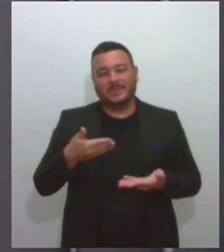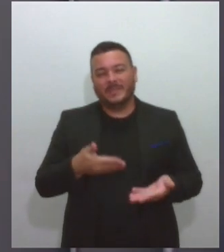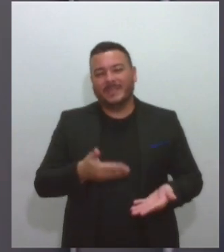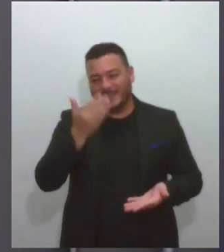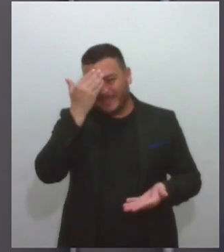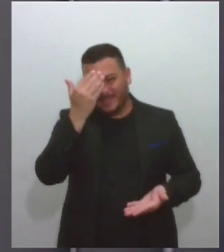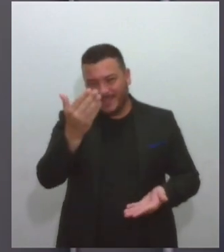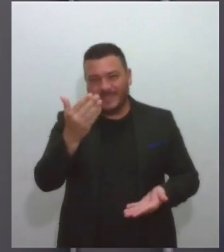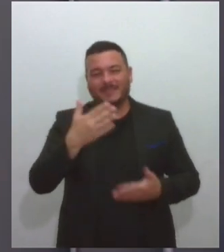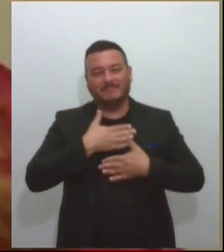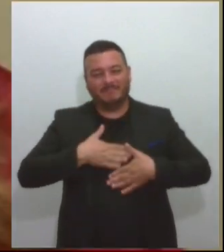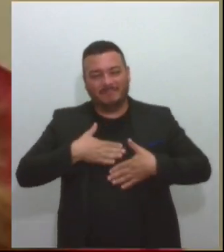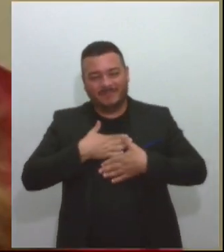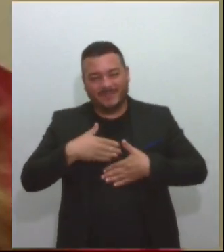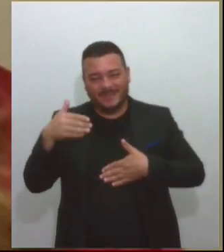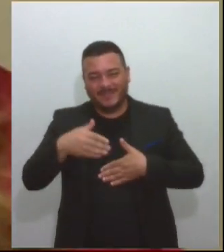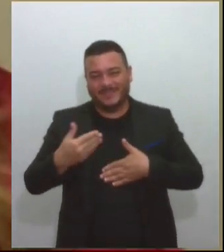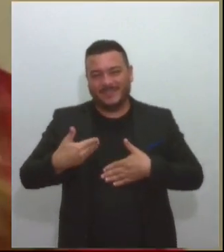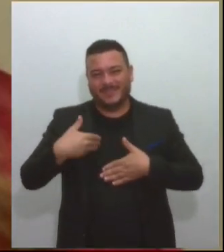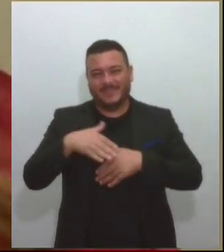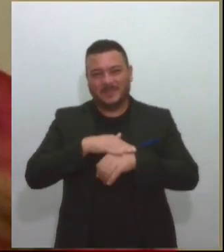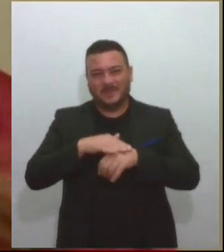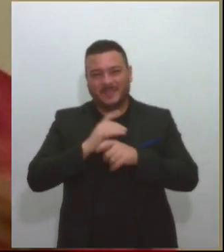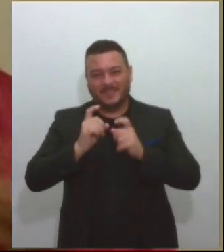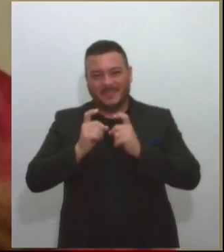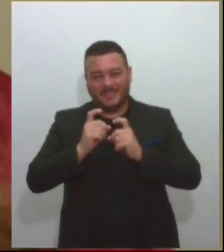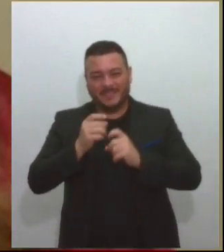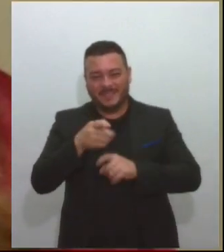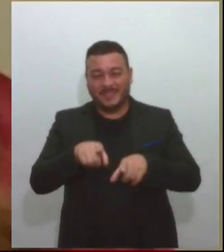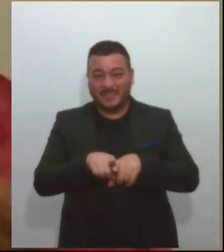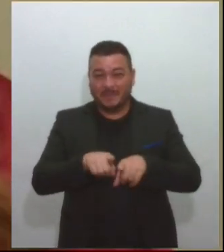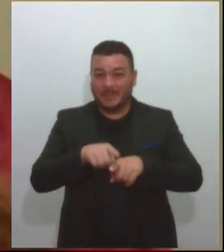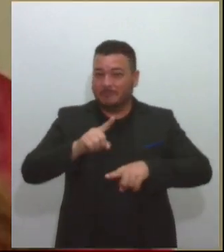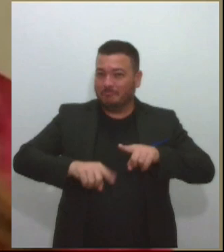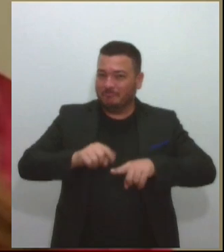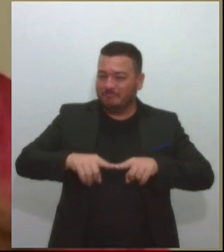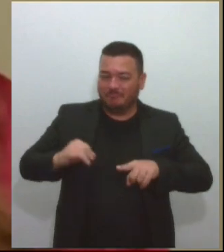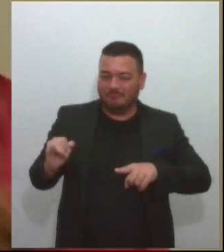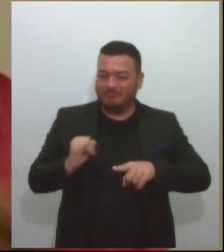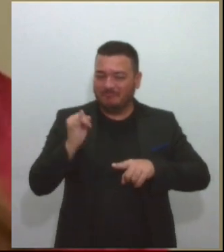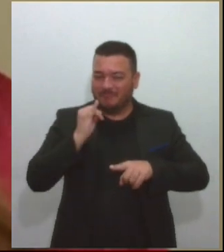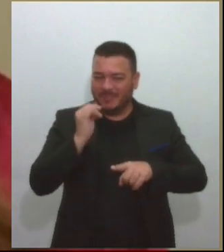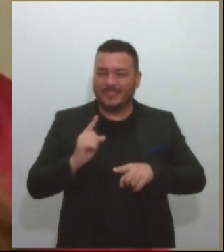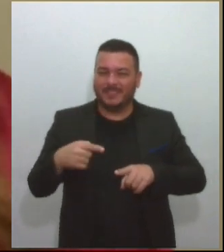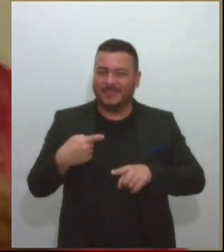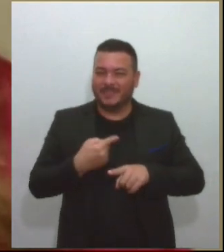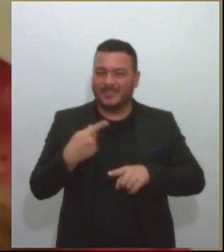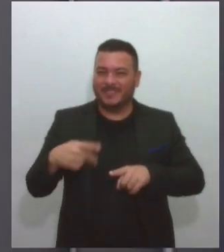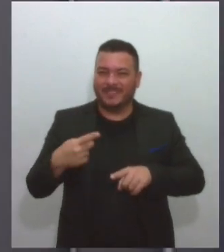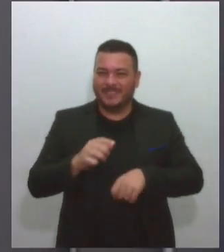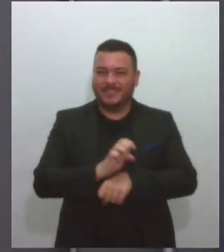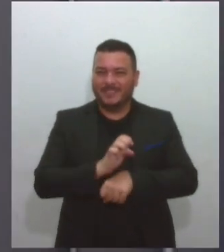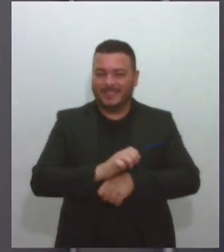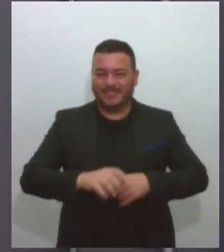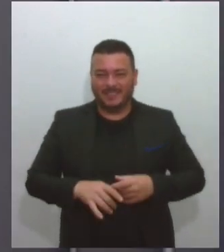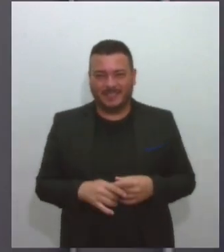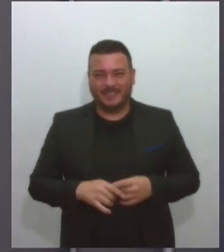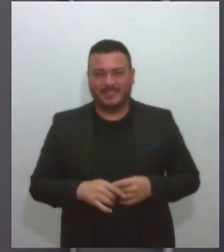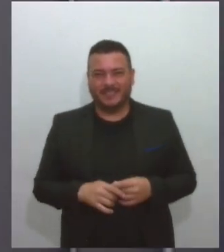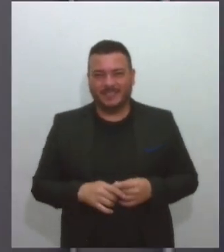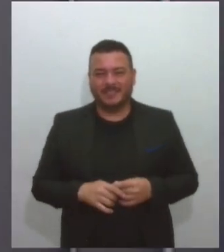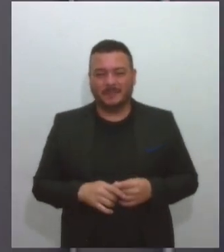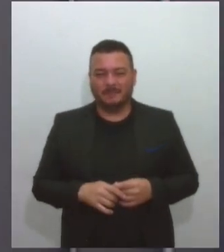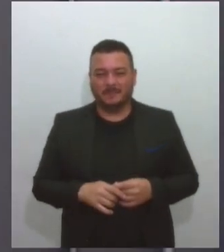imenso estar falando desse equipamento tão importante para o nosso estado. Ilustre